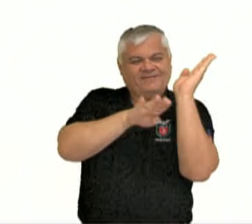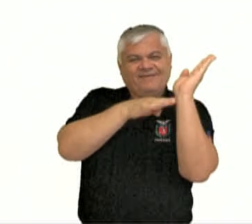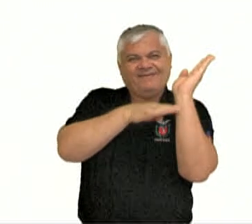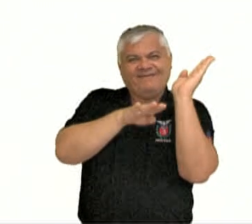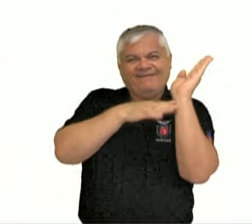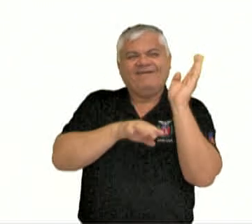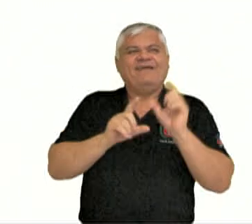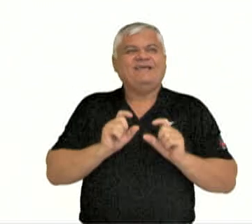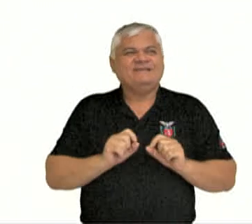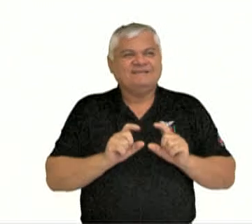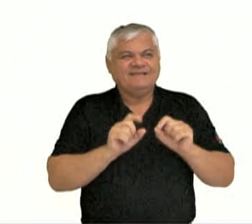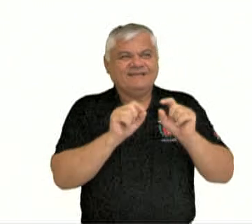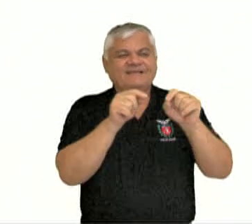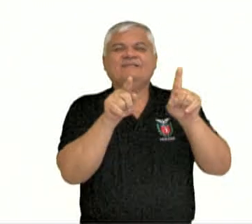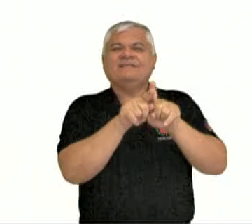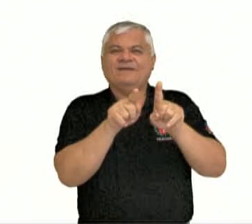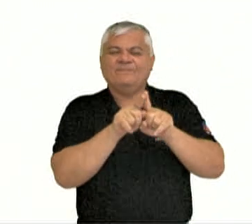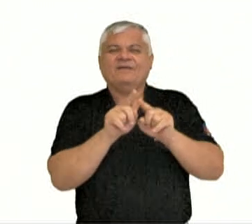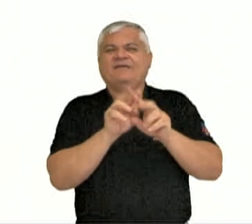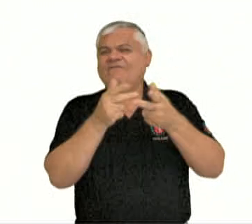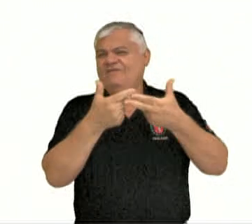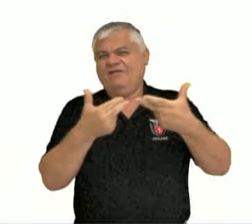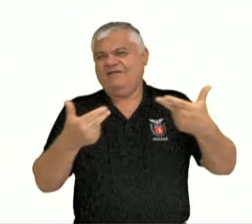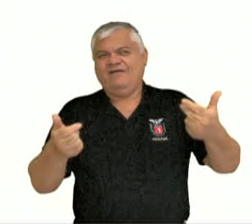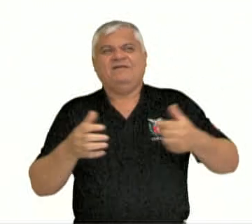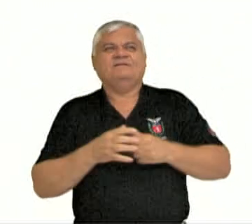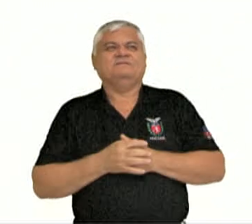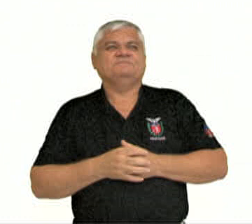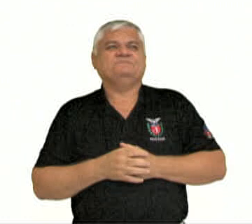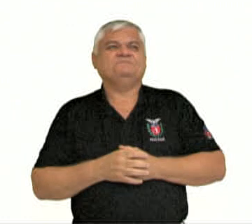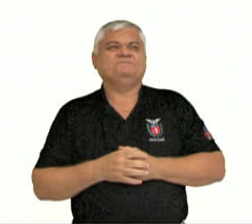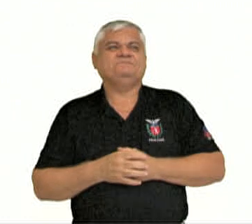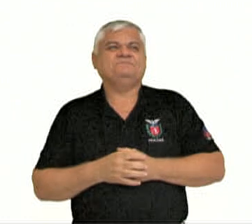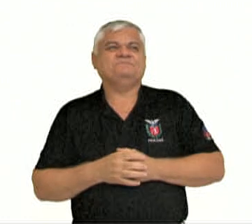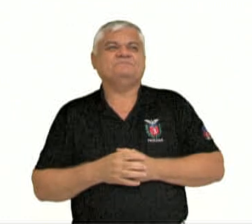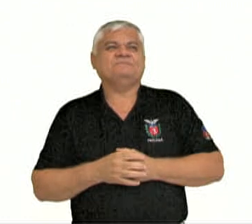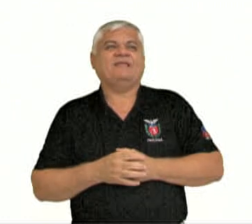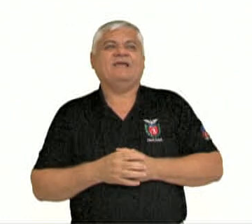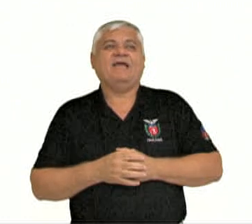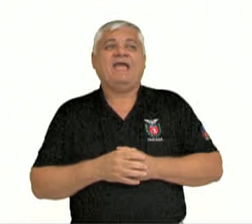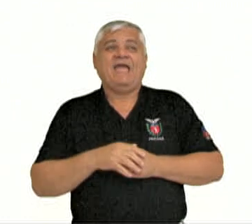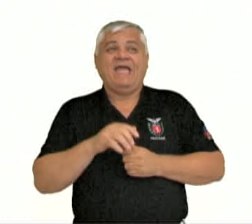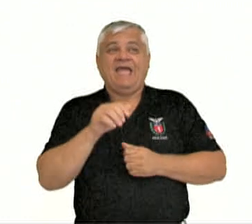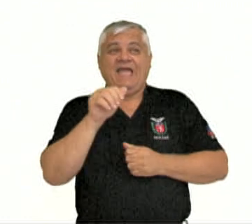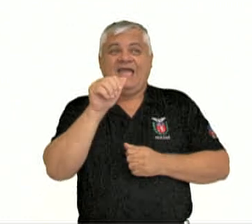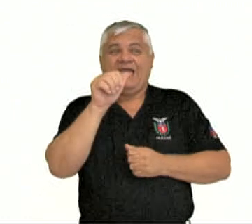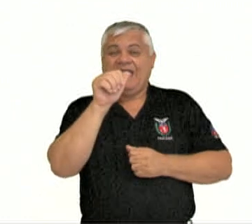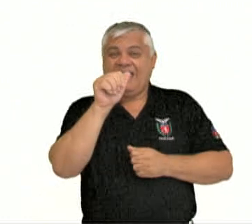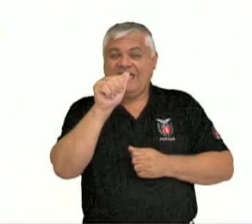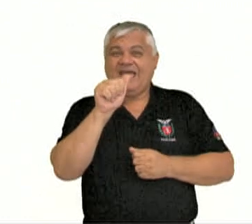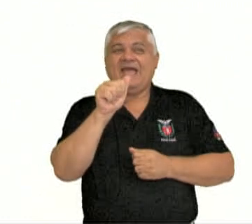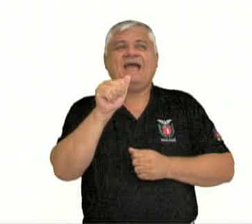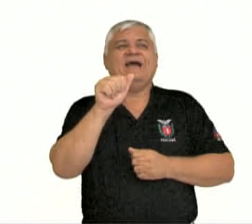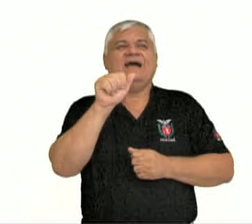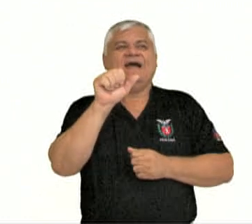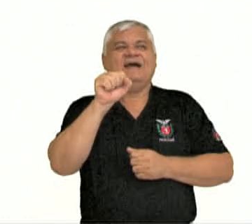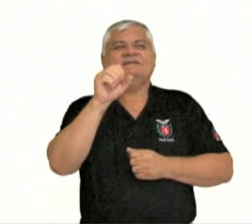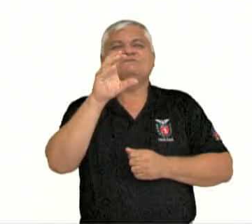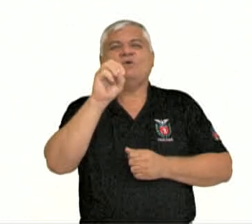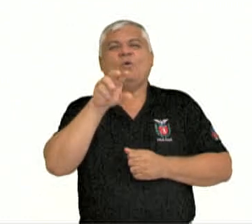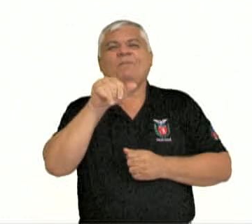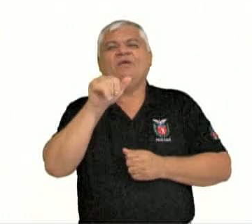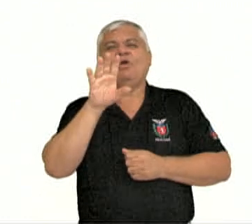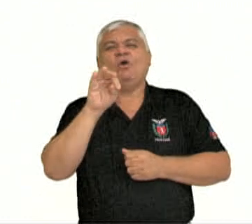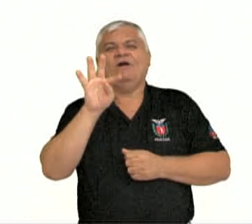que parasitam as plantas e os carvões. Já os ascomicetos têm uma estrutura reprodutiva na forma de asco.